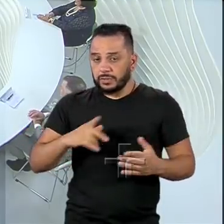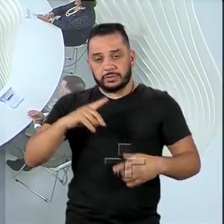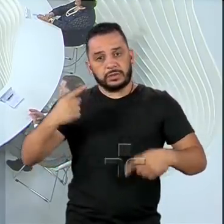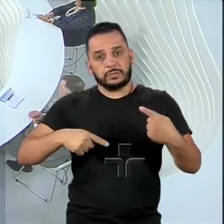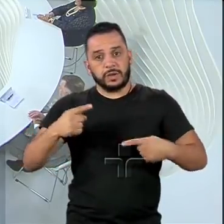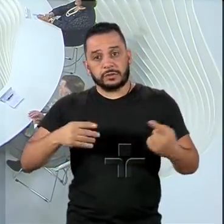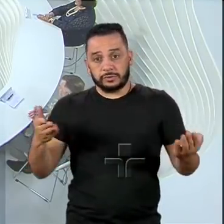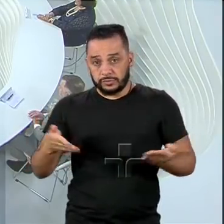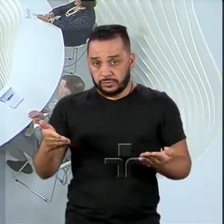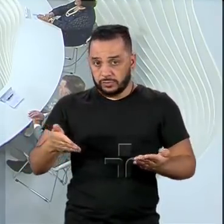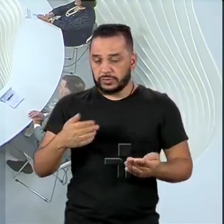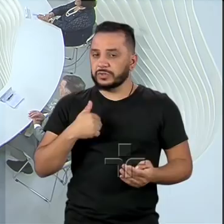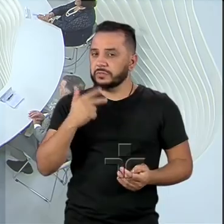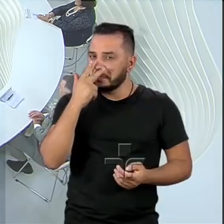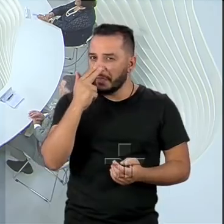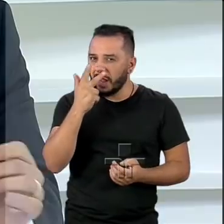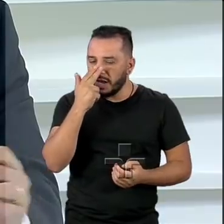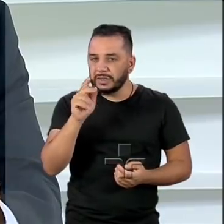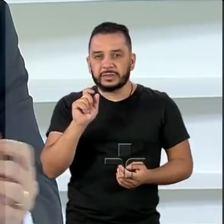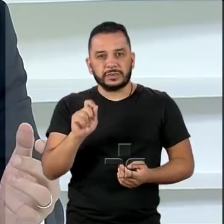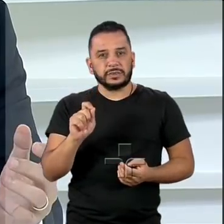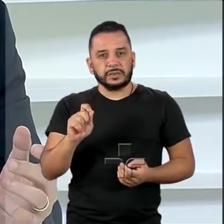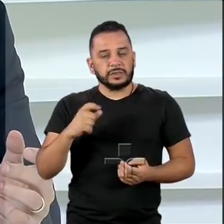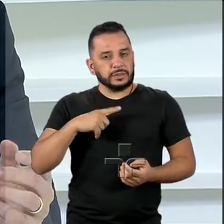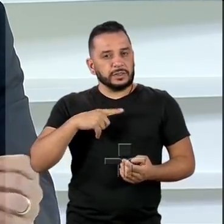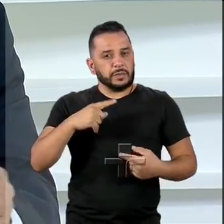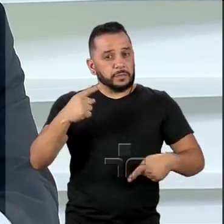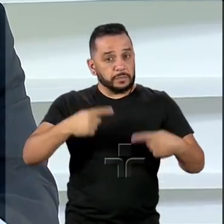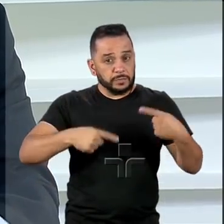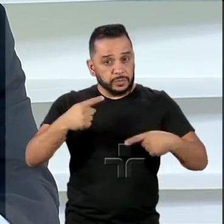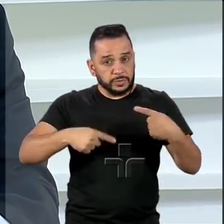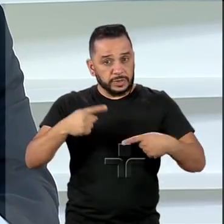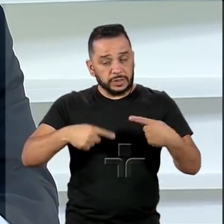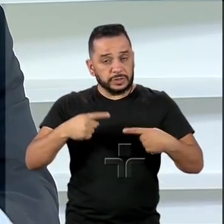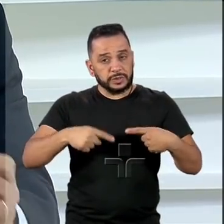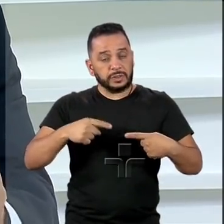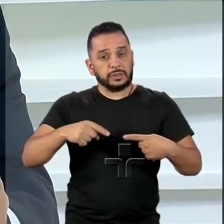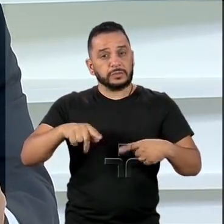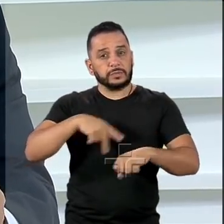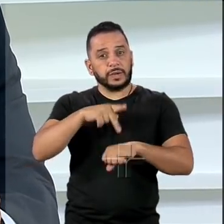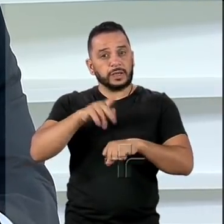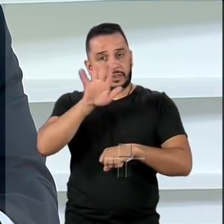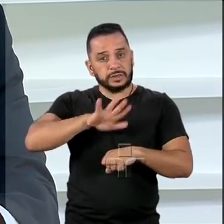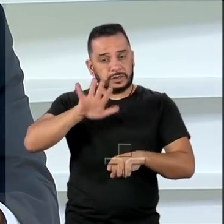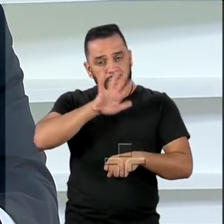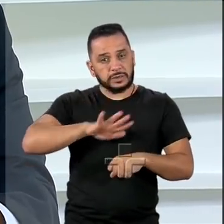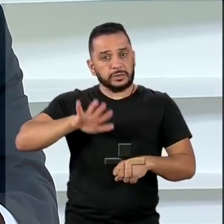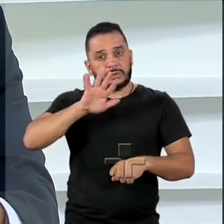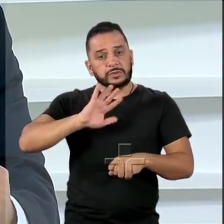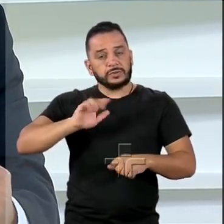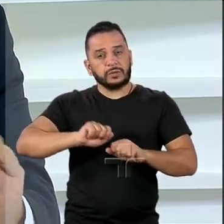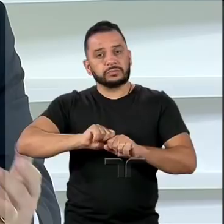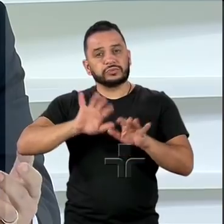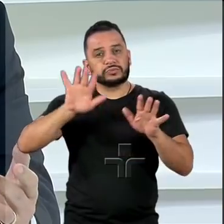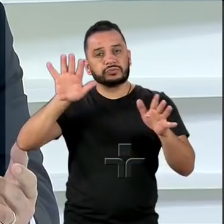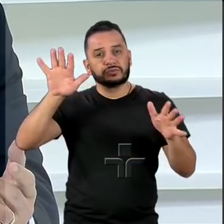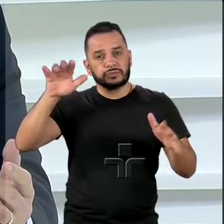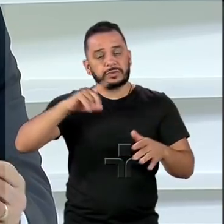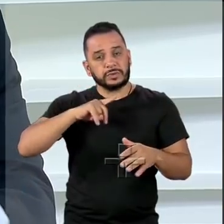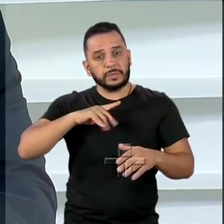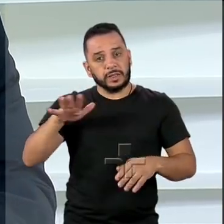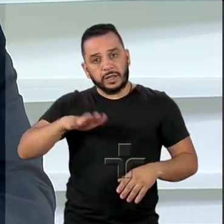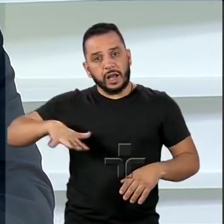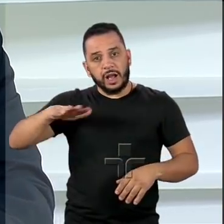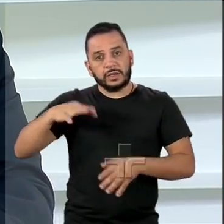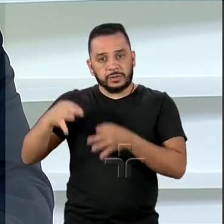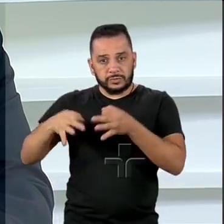hoje. Parece que a polarização política do país não é só política, também passou para o terreno da justiça,